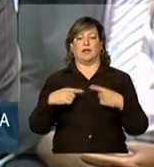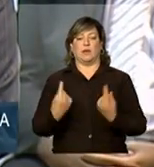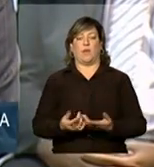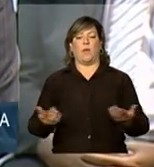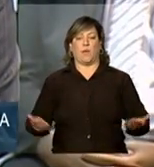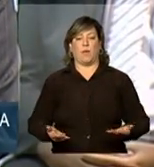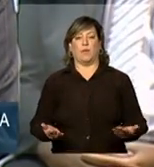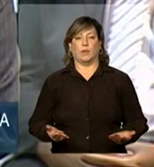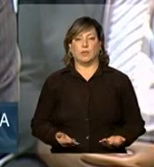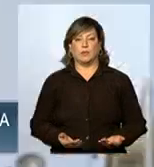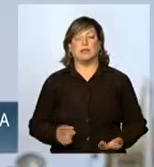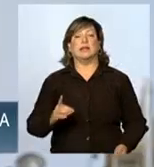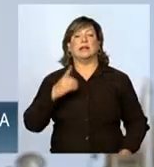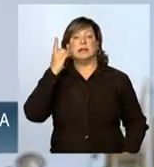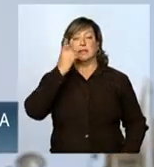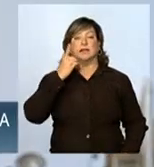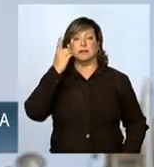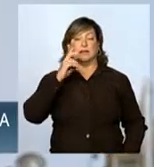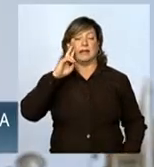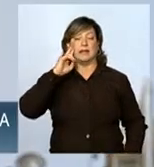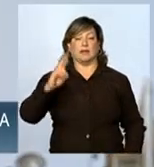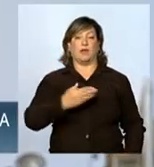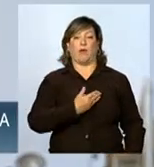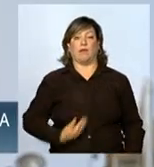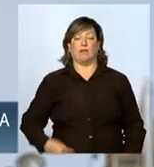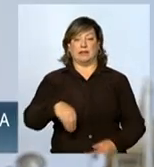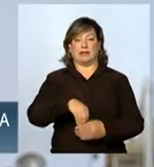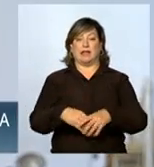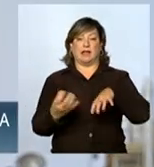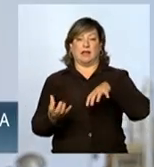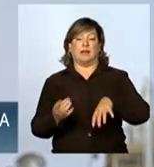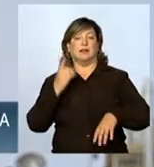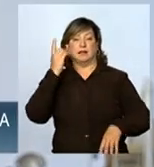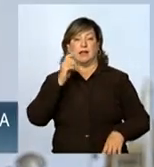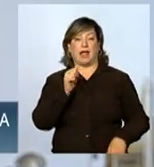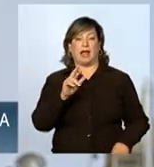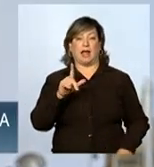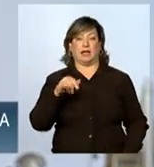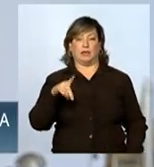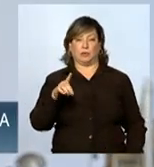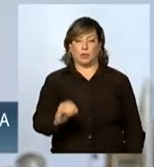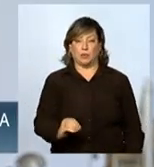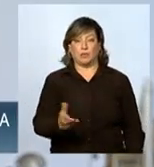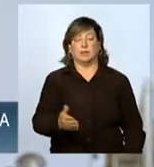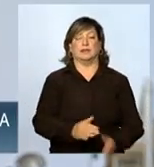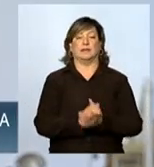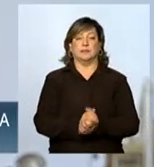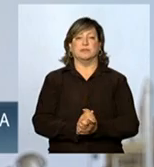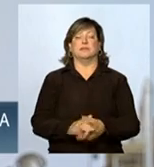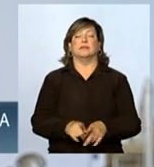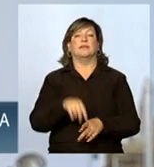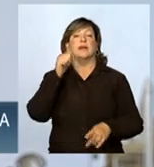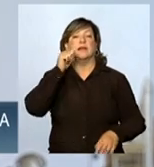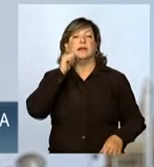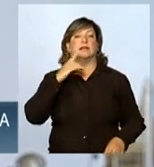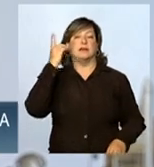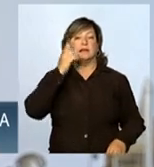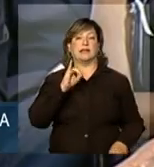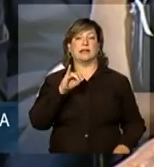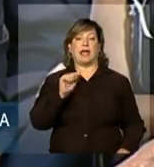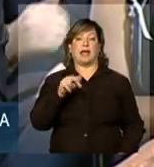presentes, deputado líder do governo na Câmara, Arlindo Chinaglia, a deputada